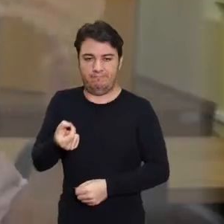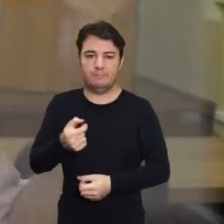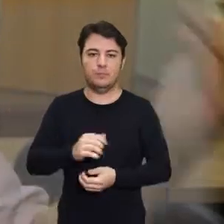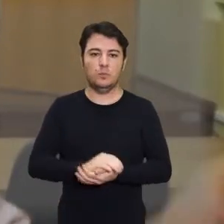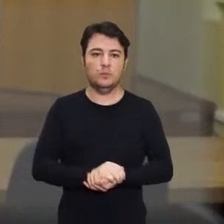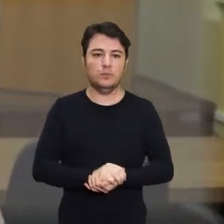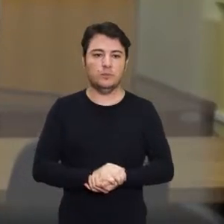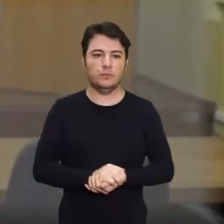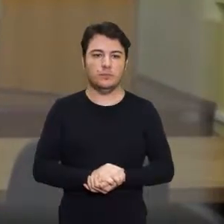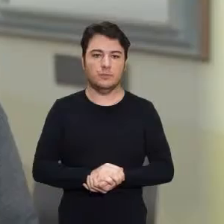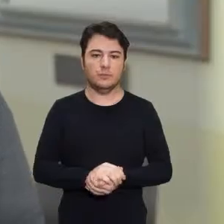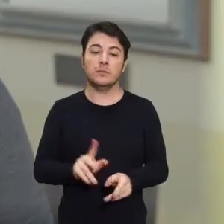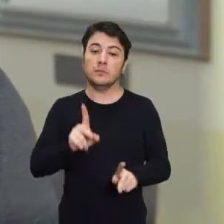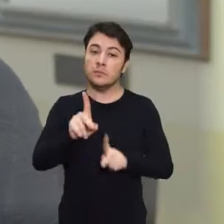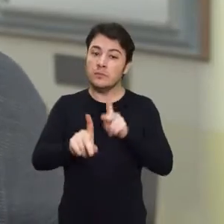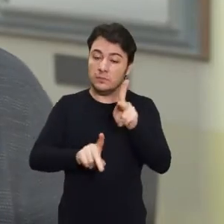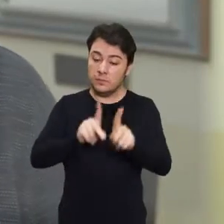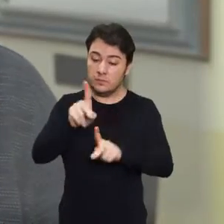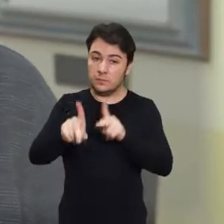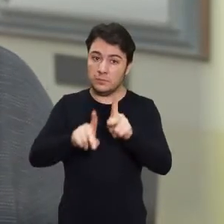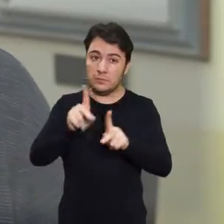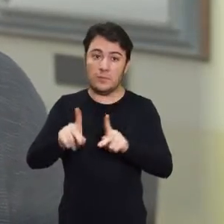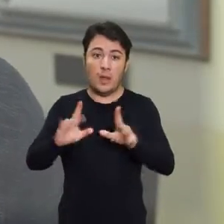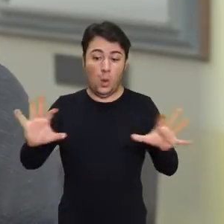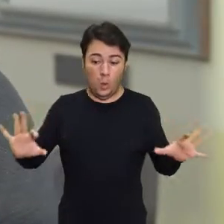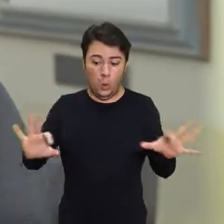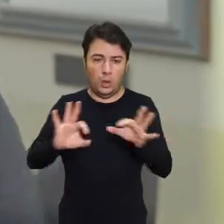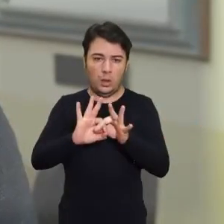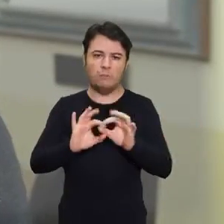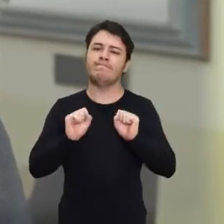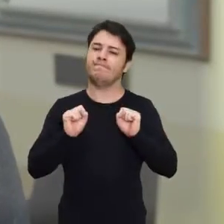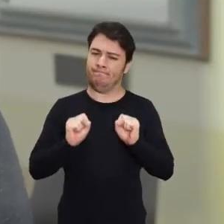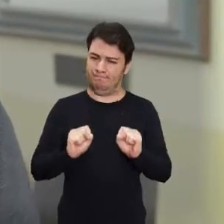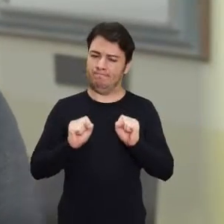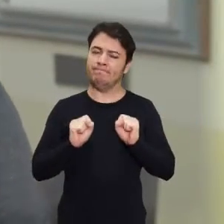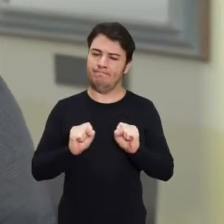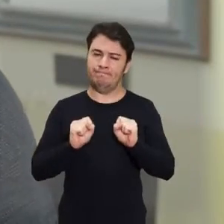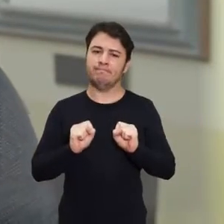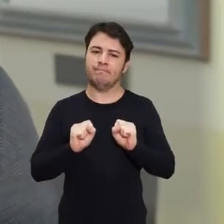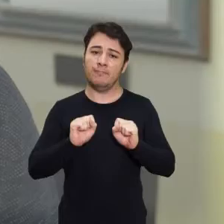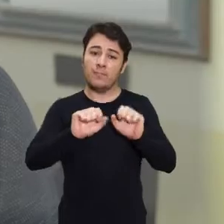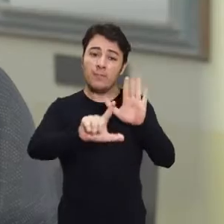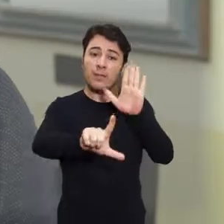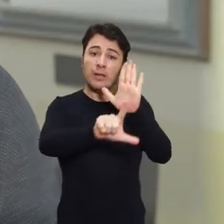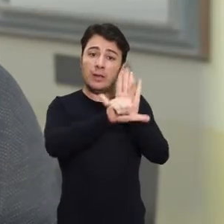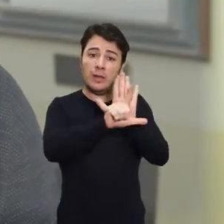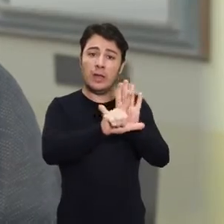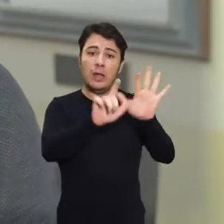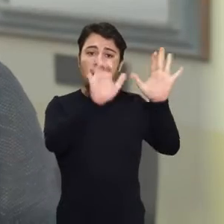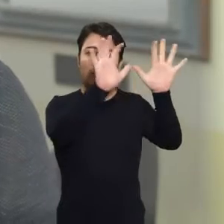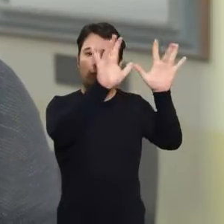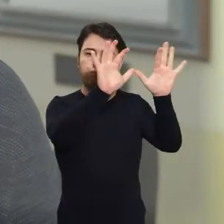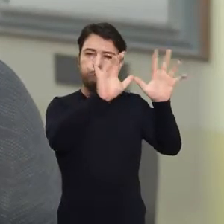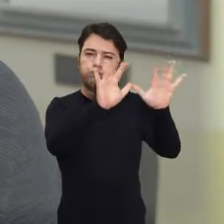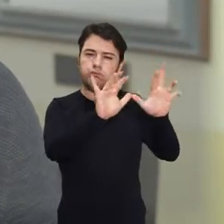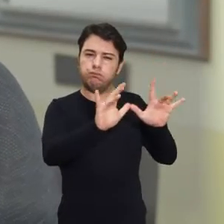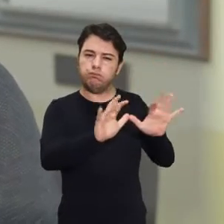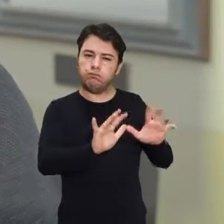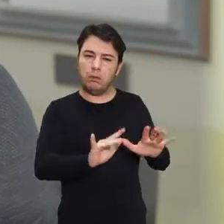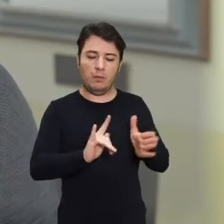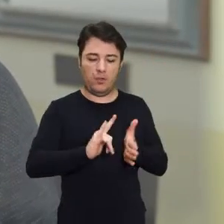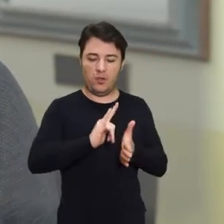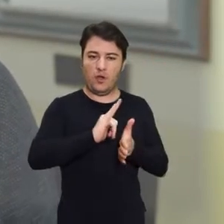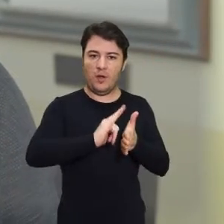para ela ideal para 2020 uma população também poderá participar é uma forma direta né Para